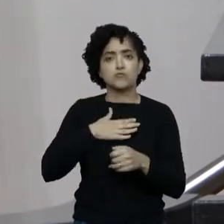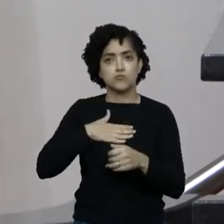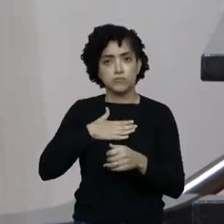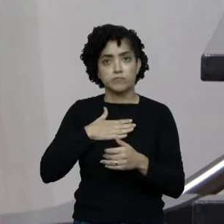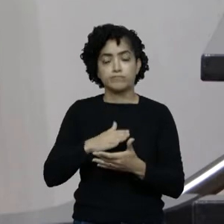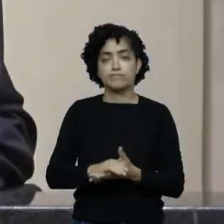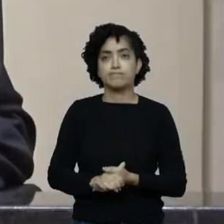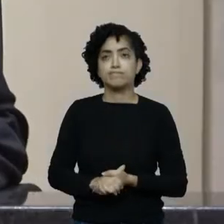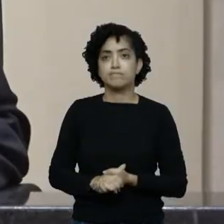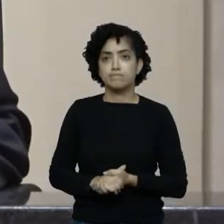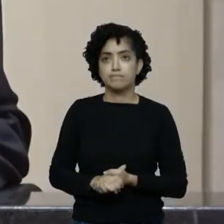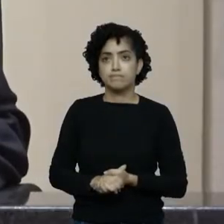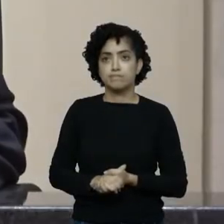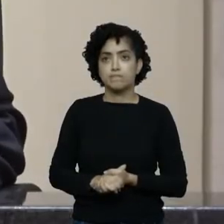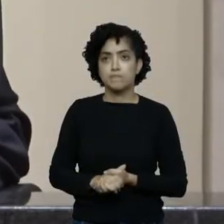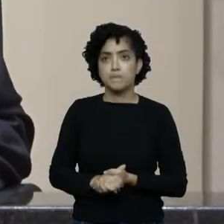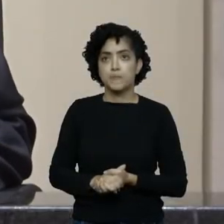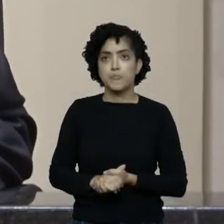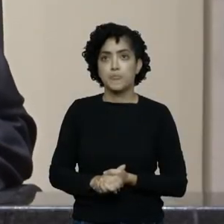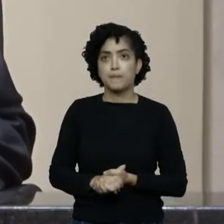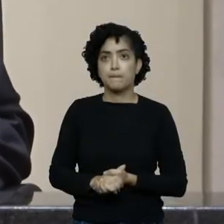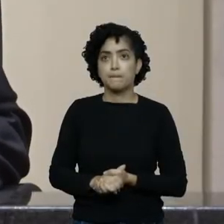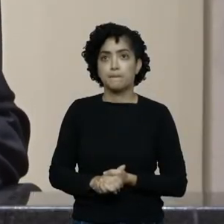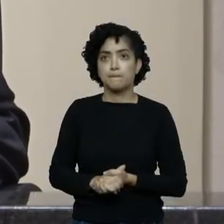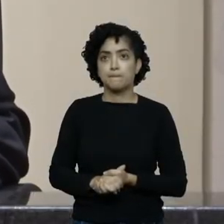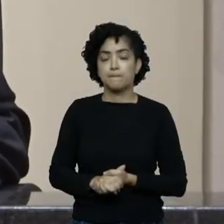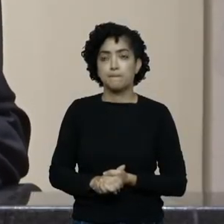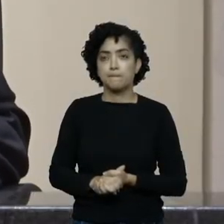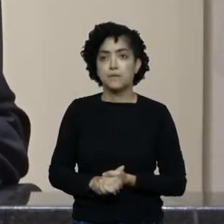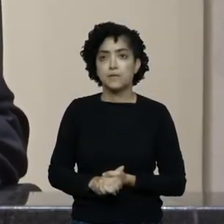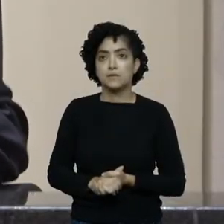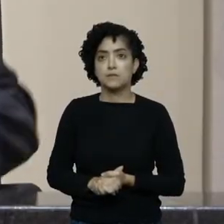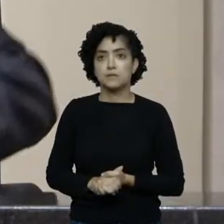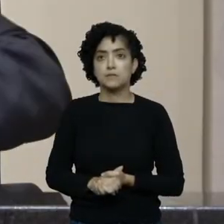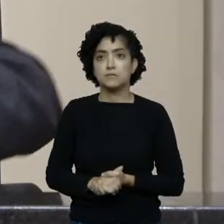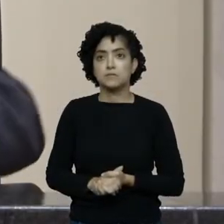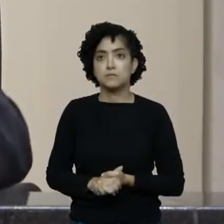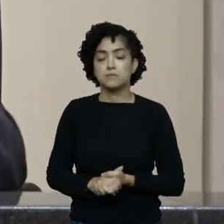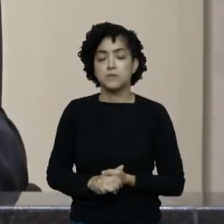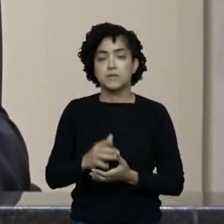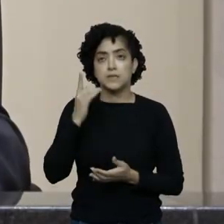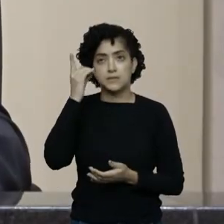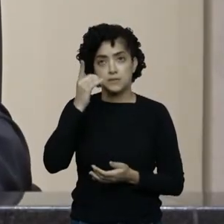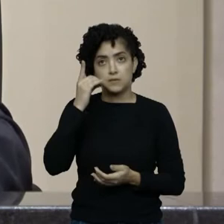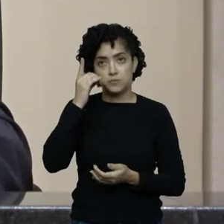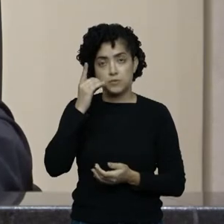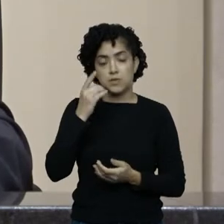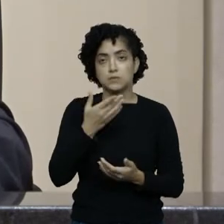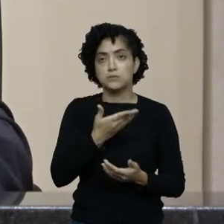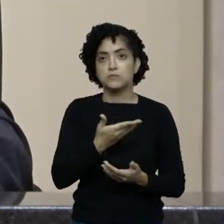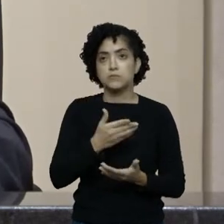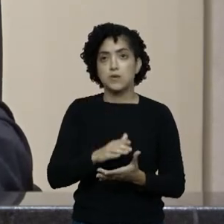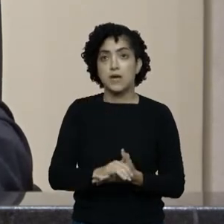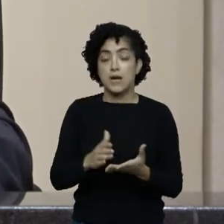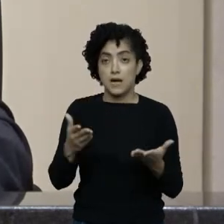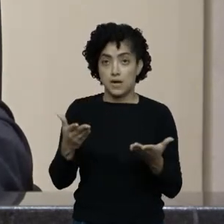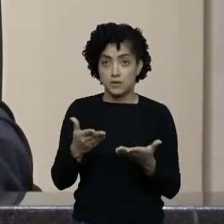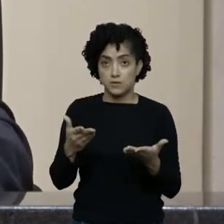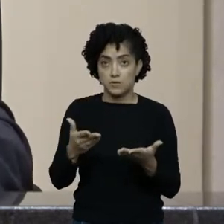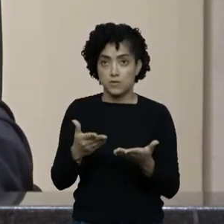obrigado e obrigado adaptador Marcos Vieira ainda